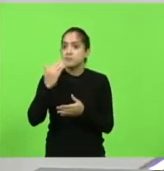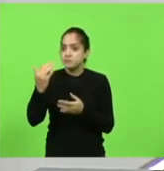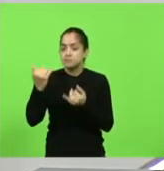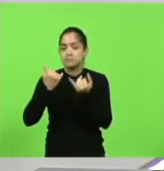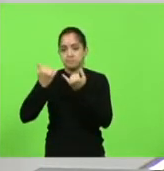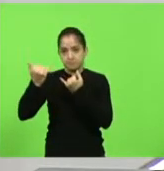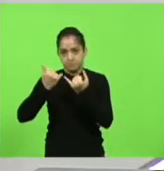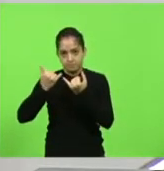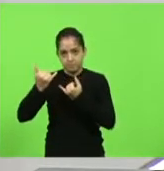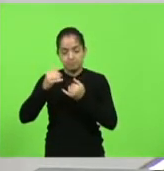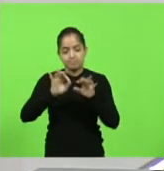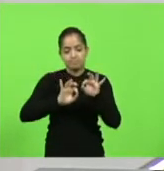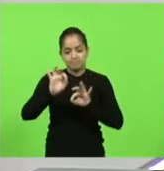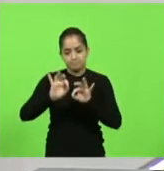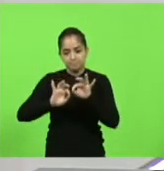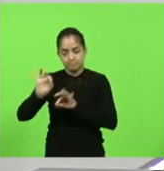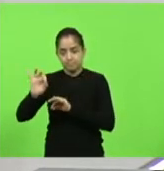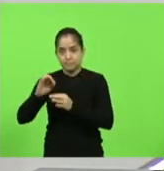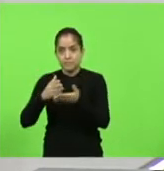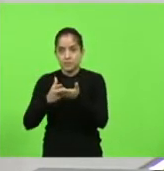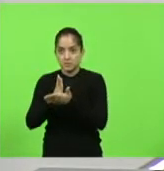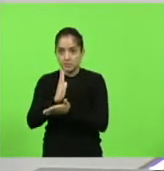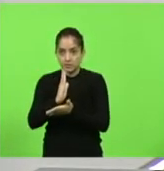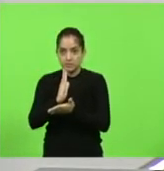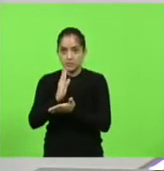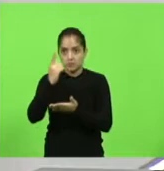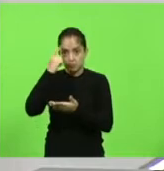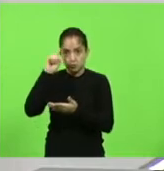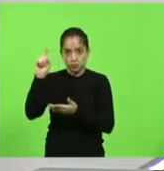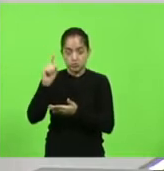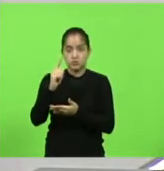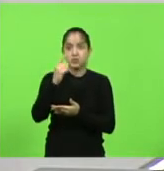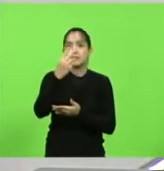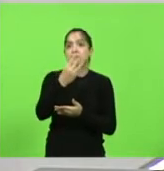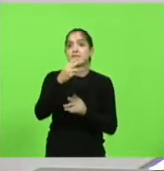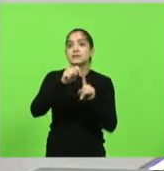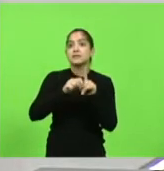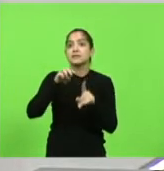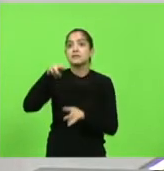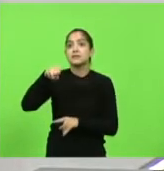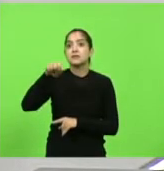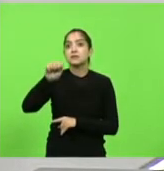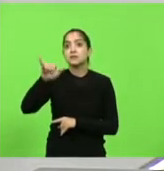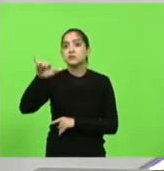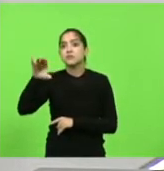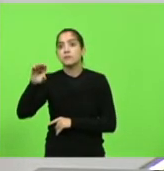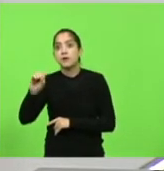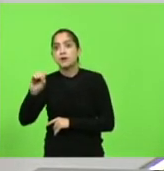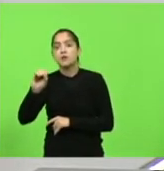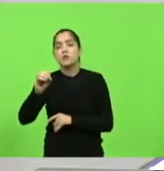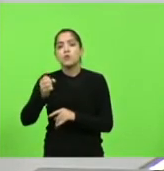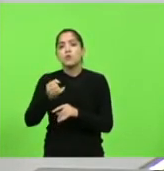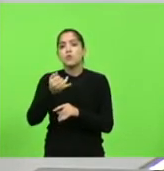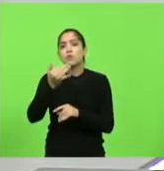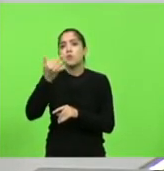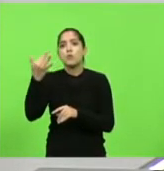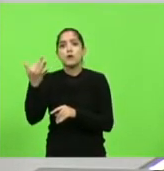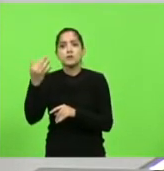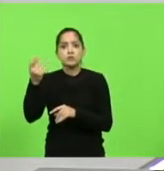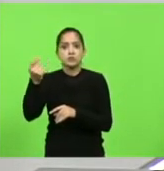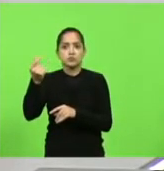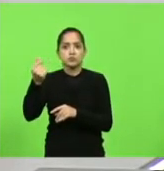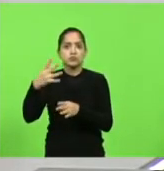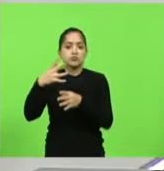informação que foi aprovado com data do dia 3 de maio agora. Qual o valor financeiro total